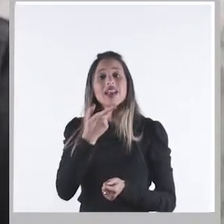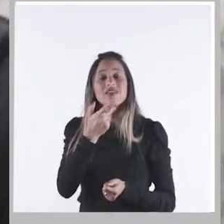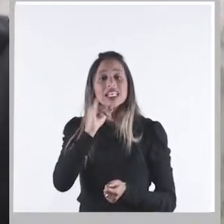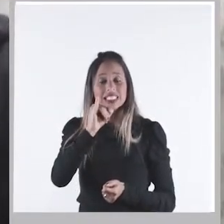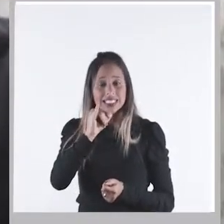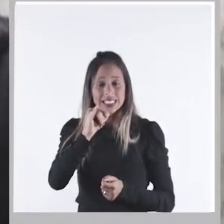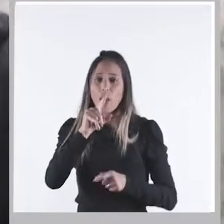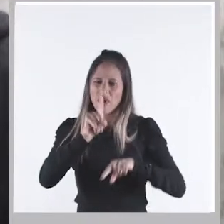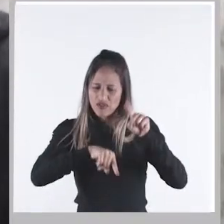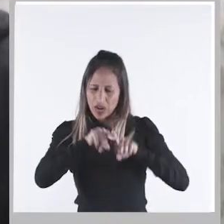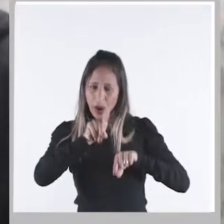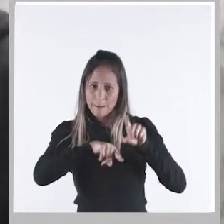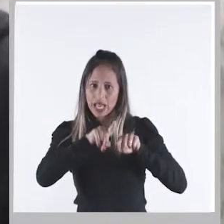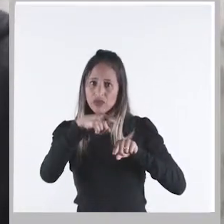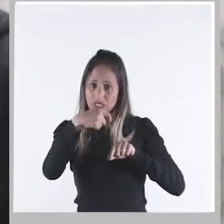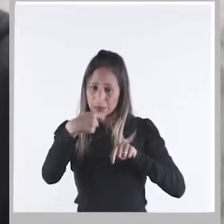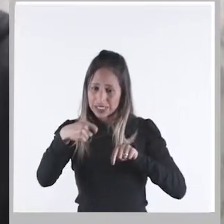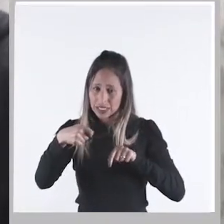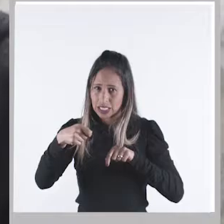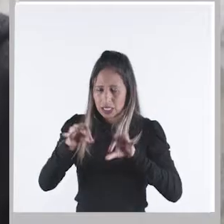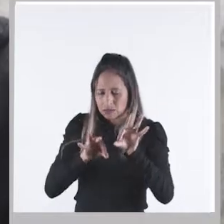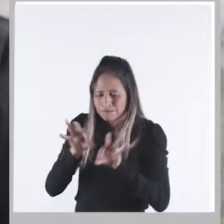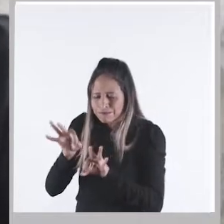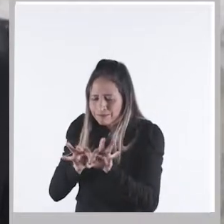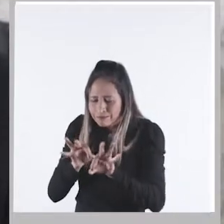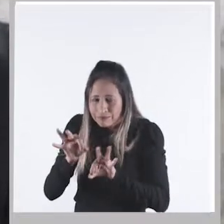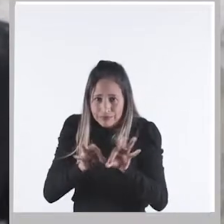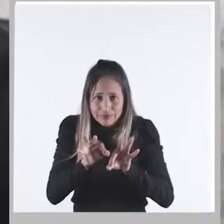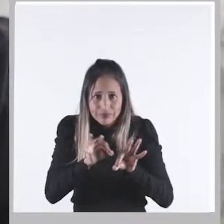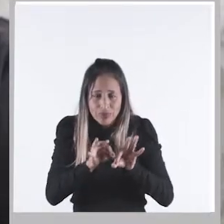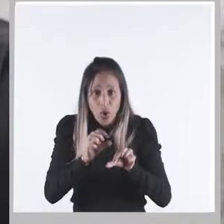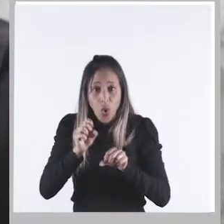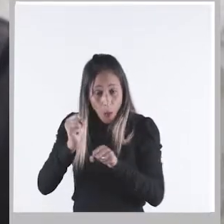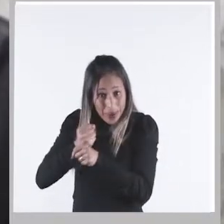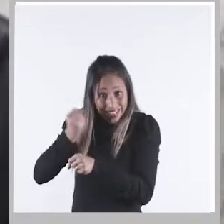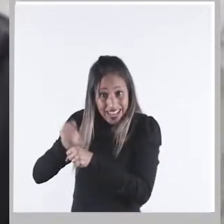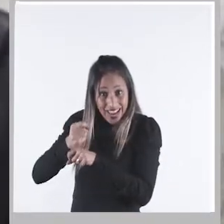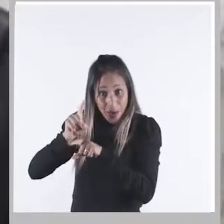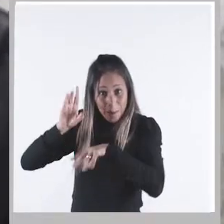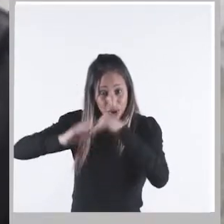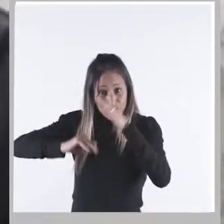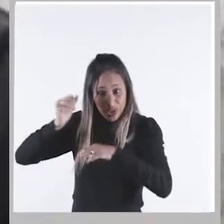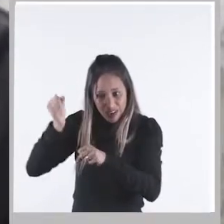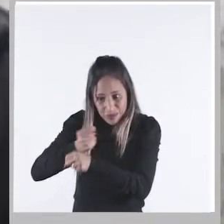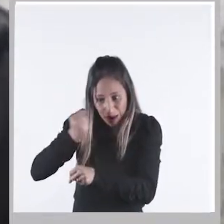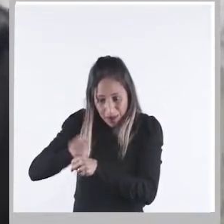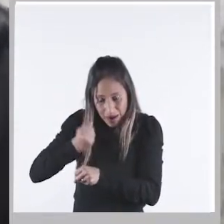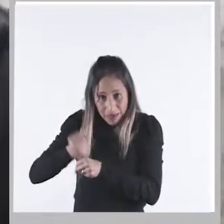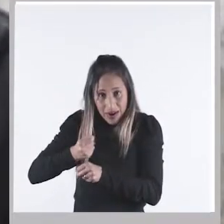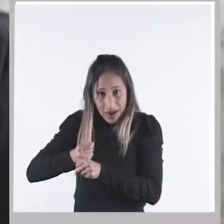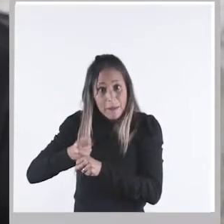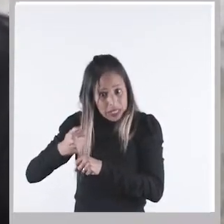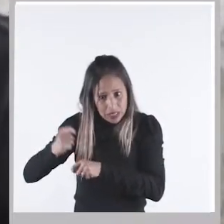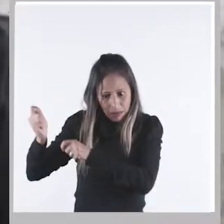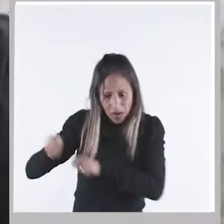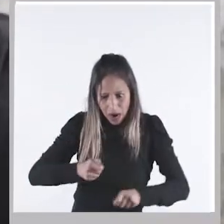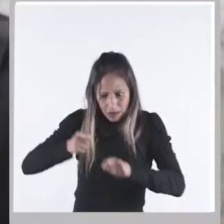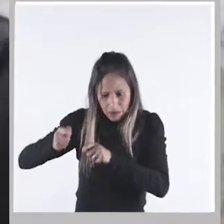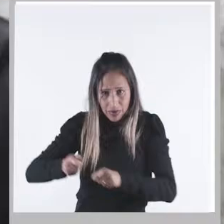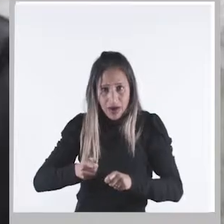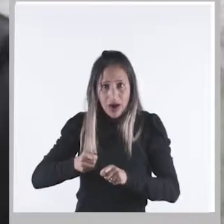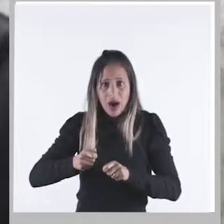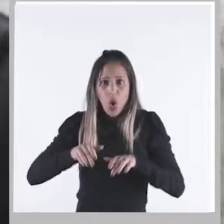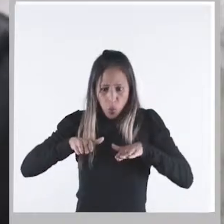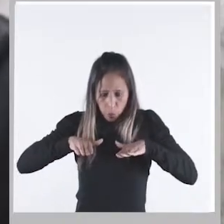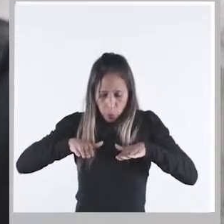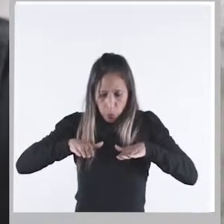uma ferramenta, você precisa aprender a manejar a ferramenta, um pedreiro precisa aprender a manejar as ferramentas, um